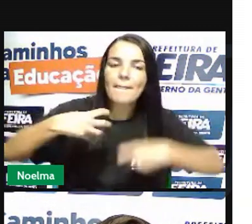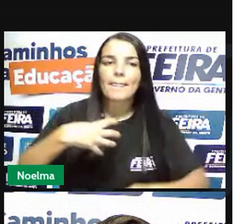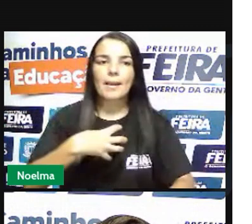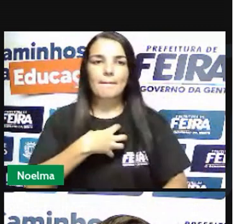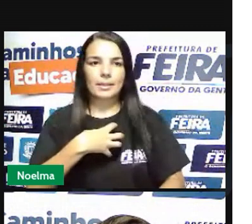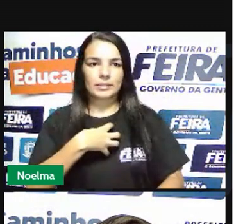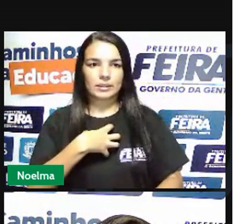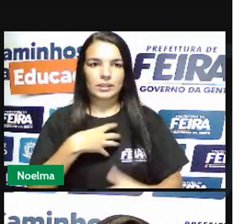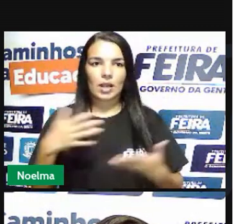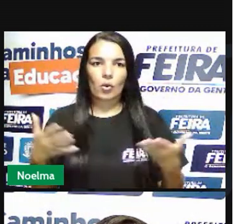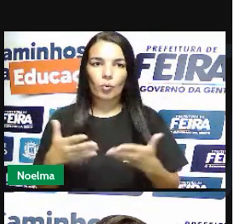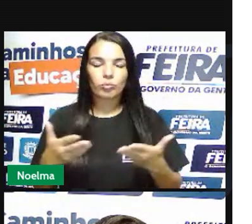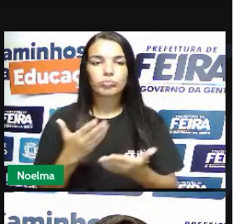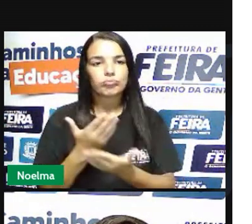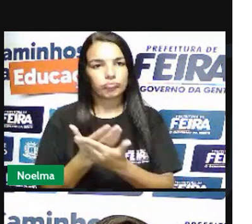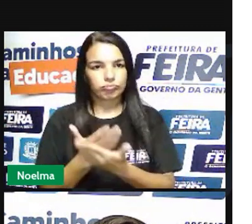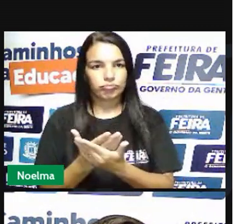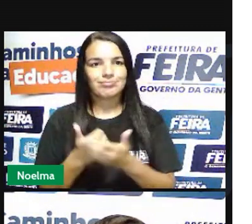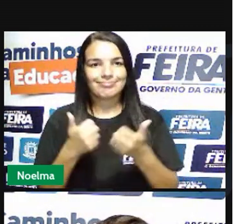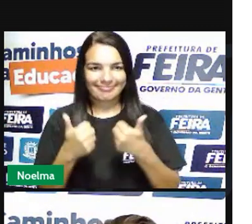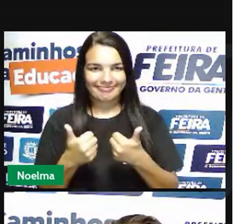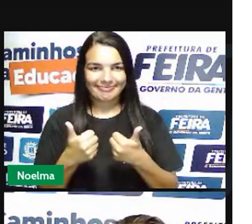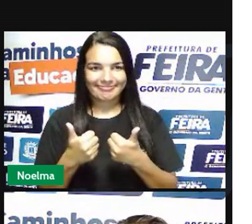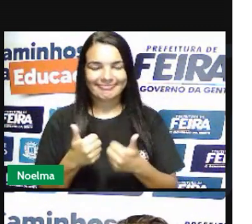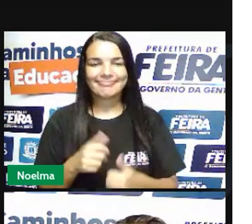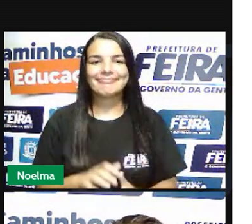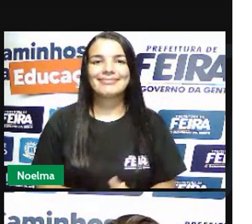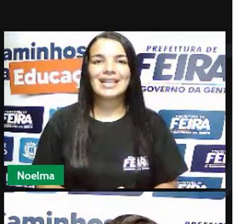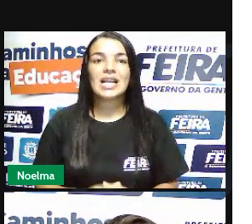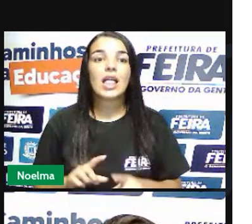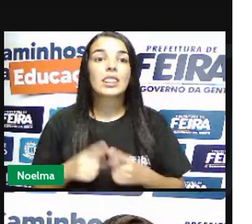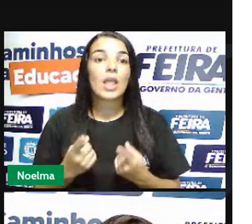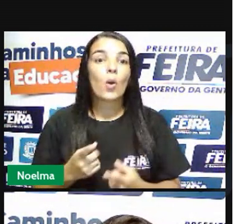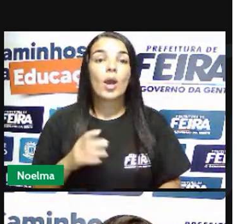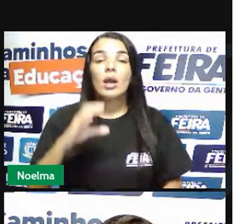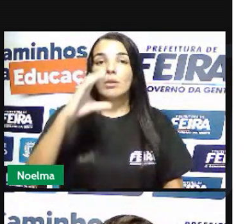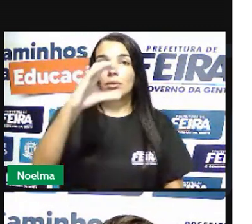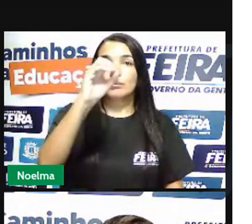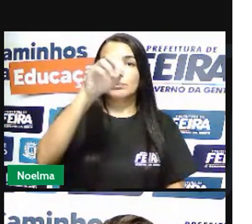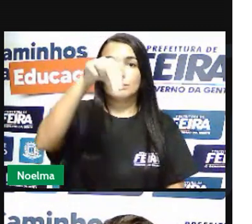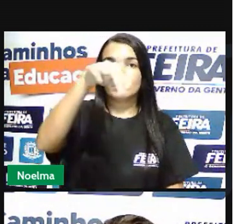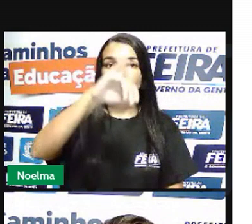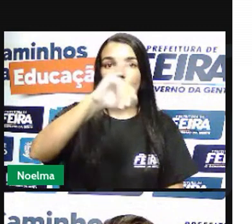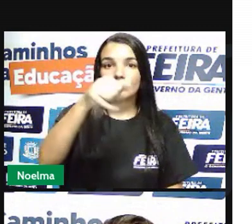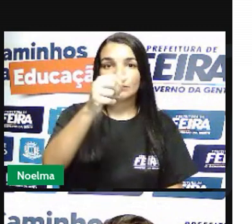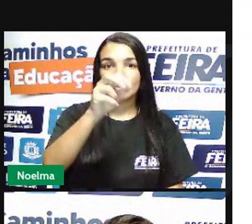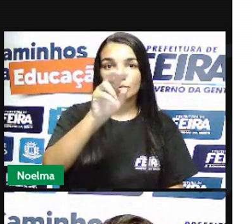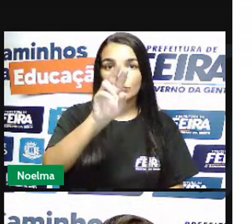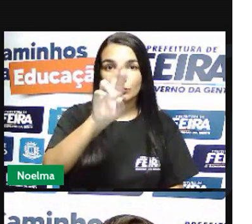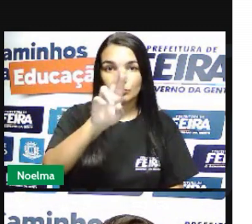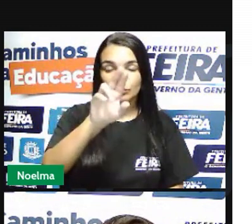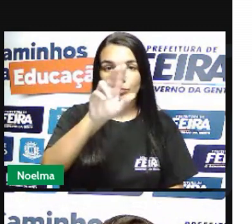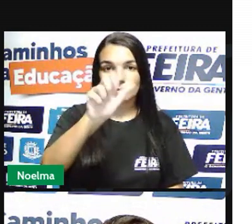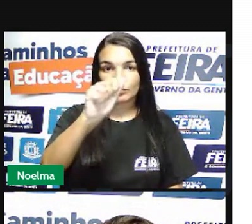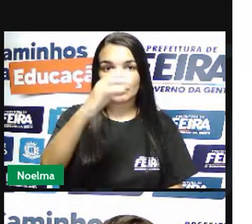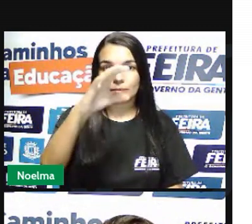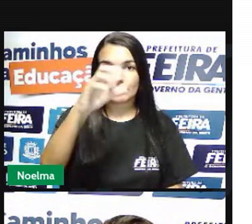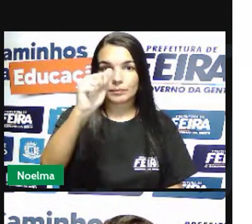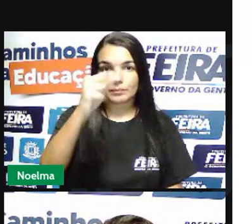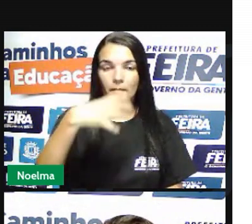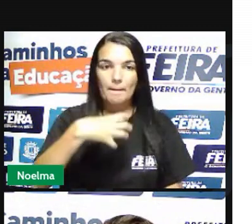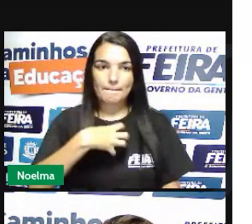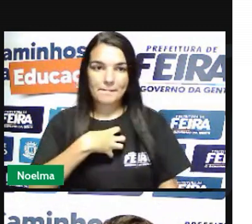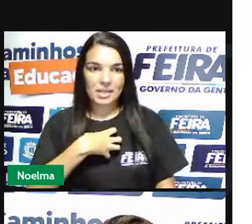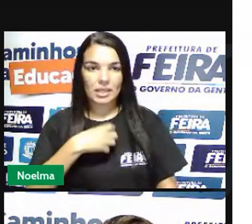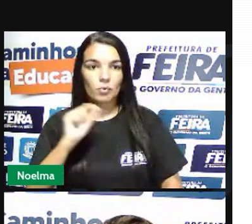nós iremos estudar agora, né? A Conjuração Baiana, também conhecida como Revolta dos Alfaiates, foi um